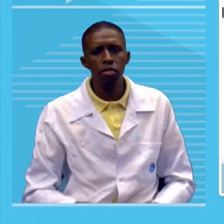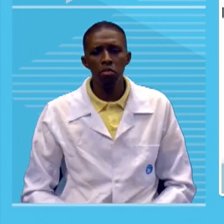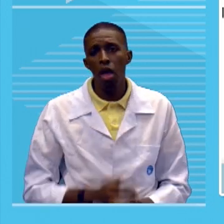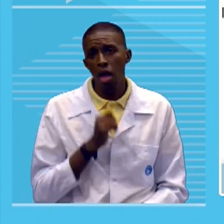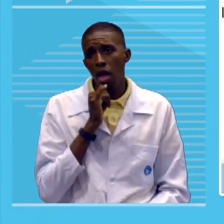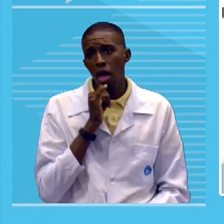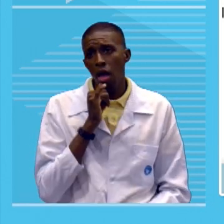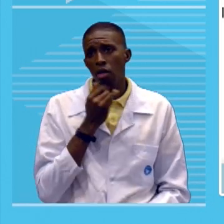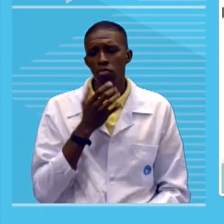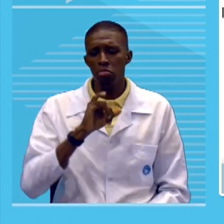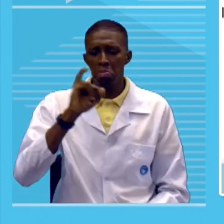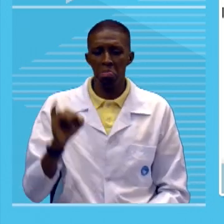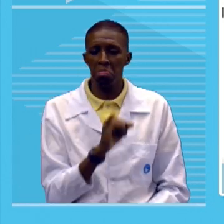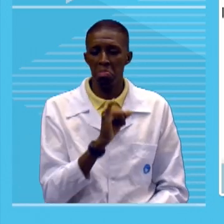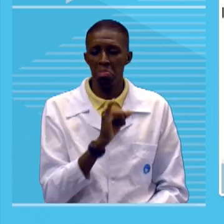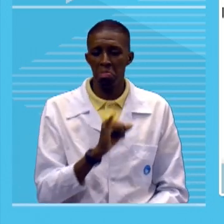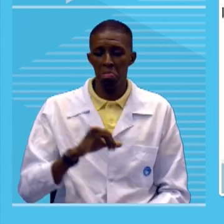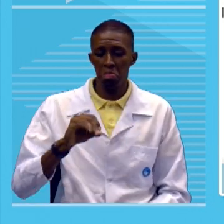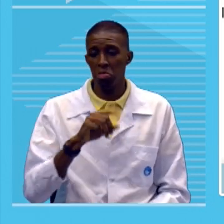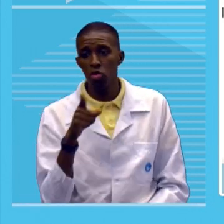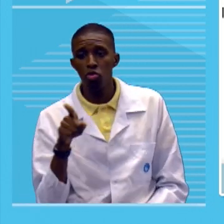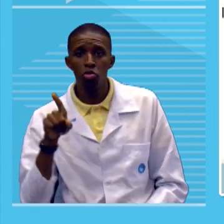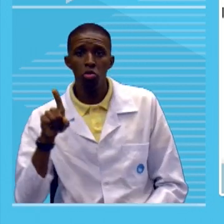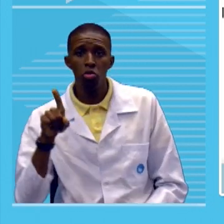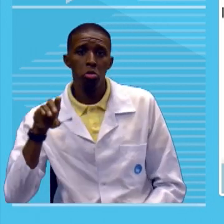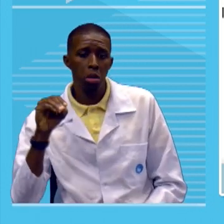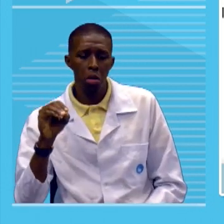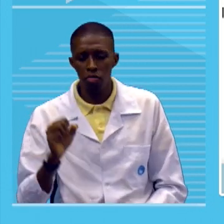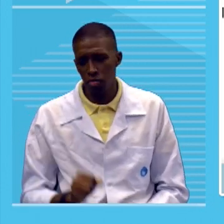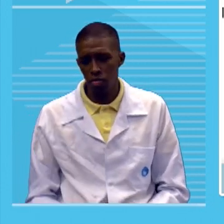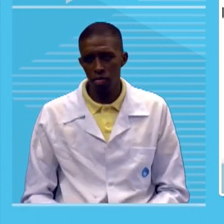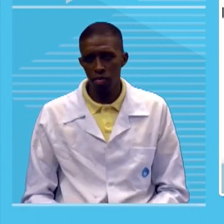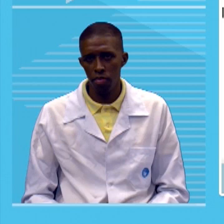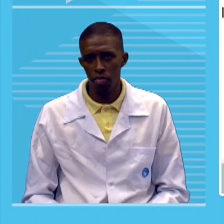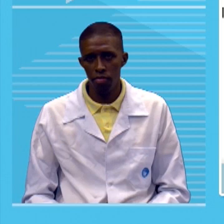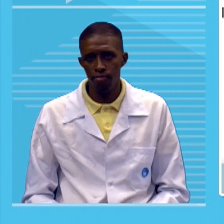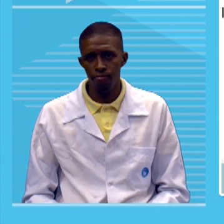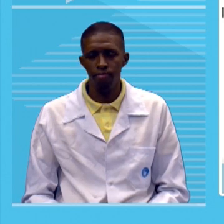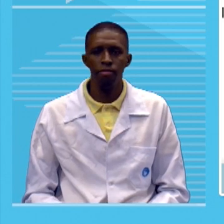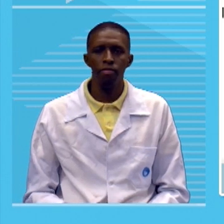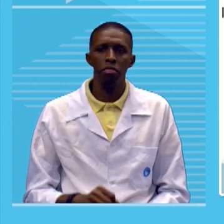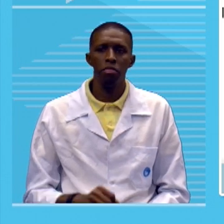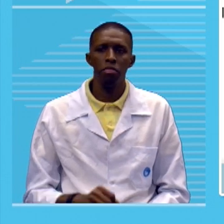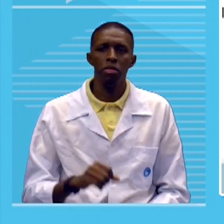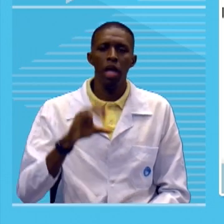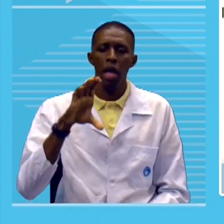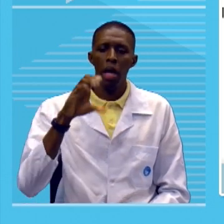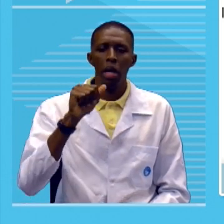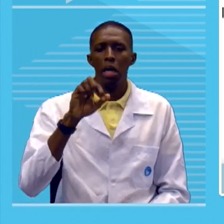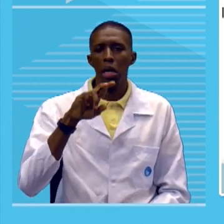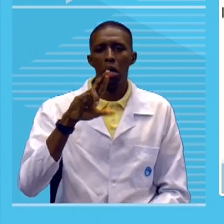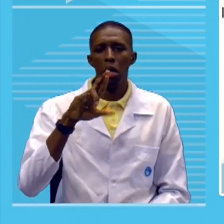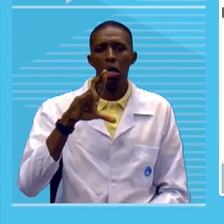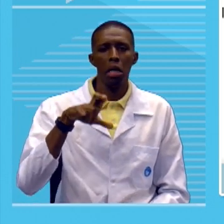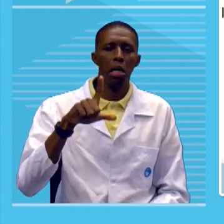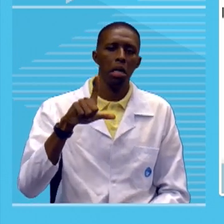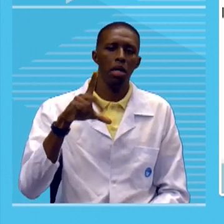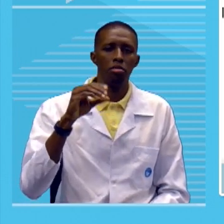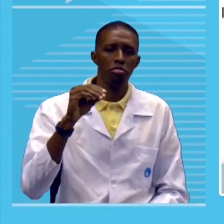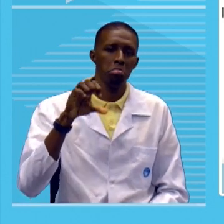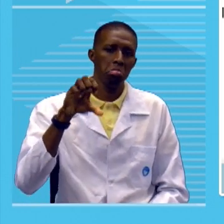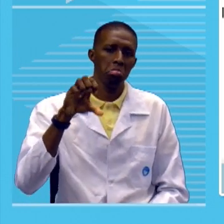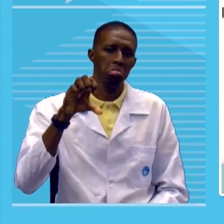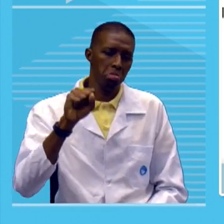Se eu quero ter uma pequena pausa, eu jogo uma vírgula também. Mas muito cuidado também, porque nós precisamos